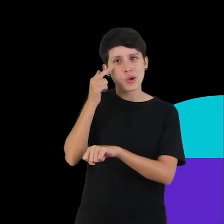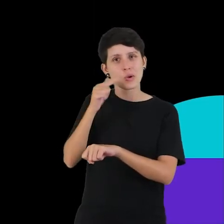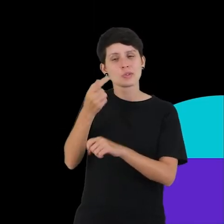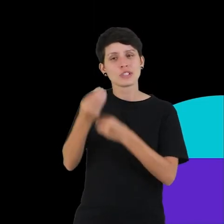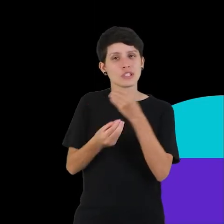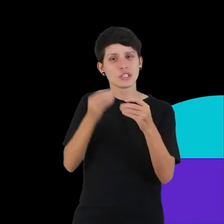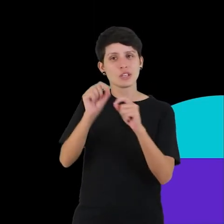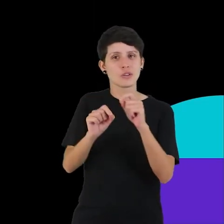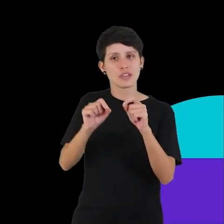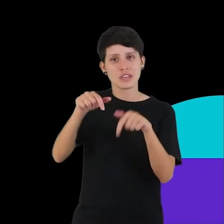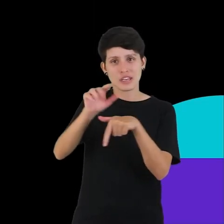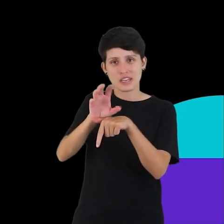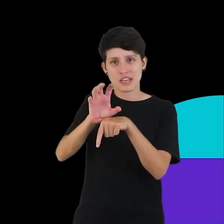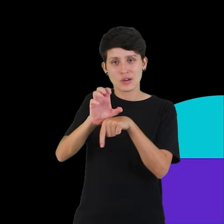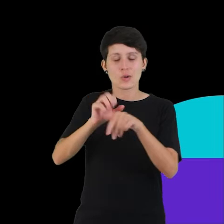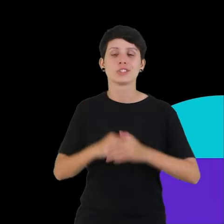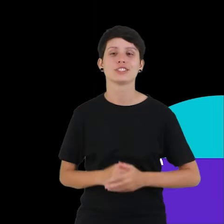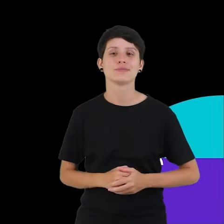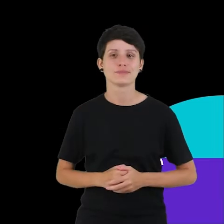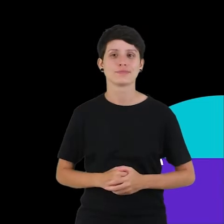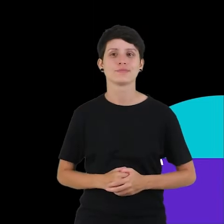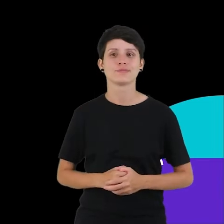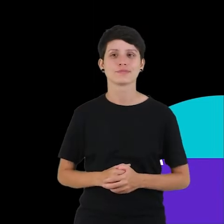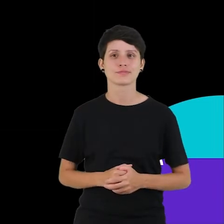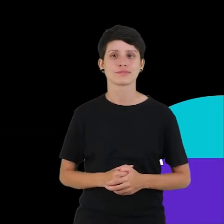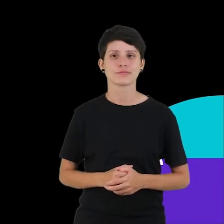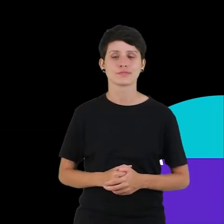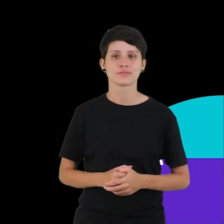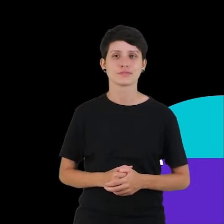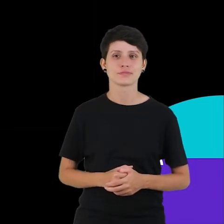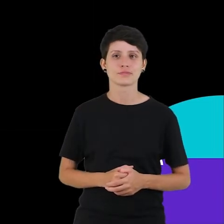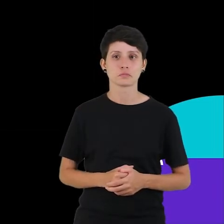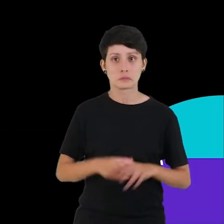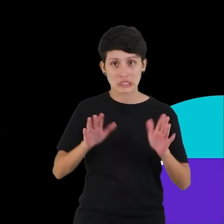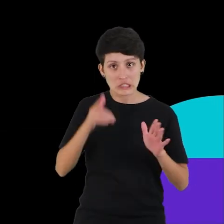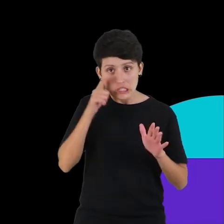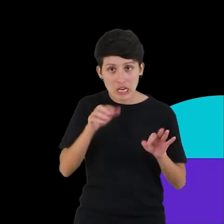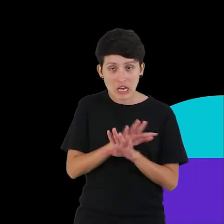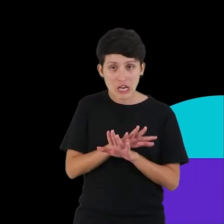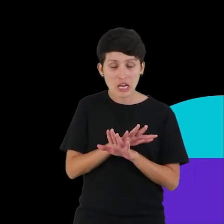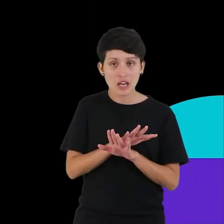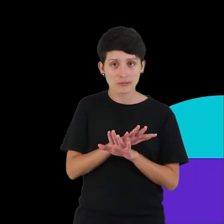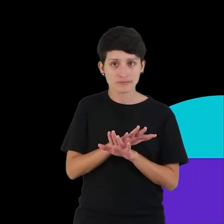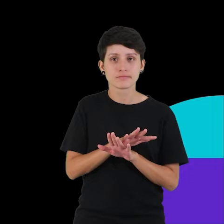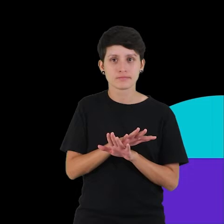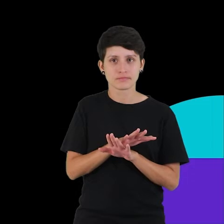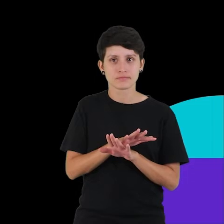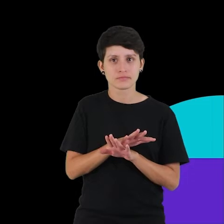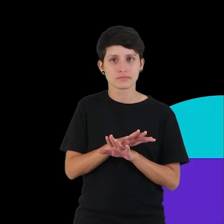tiver o celular na mão pode escanear esse QR Code aqui, ou entrar no site e digitar esse código. Ele vai ficar aparecendo aqui em